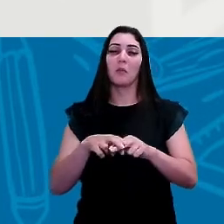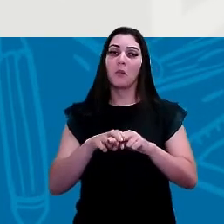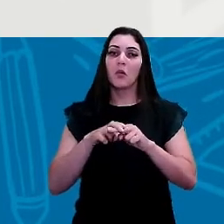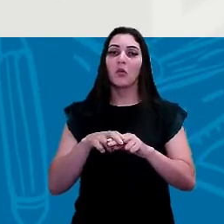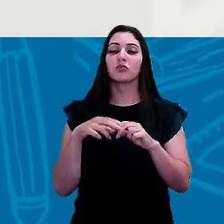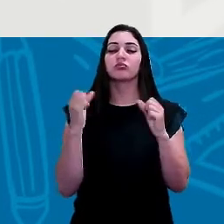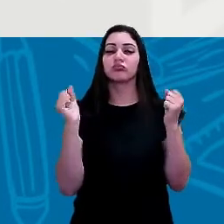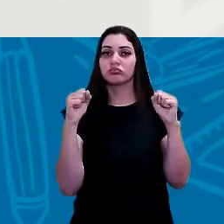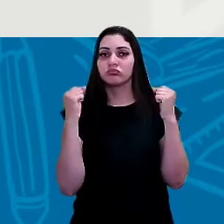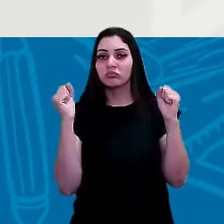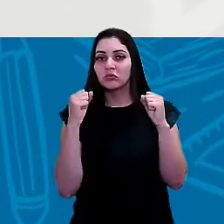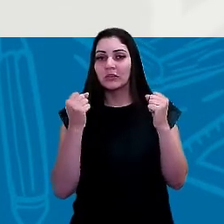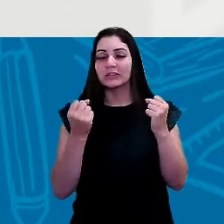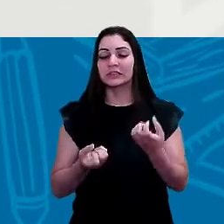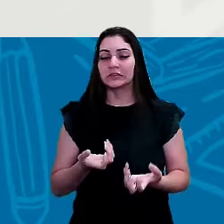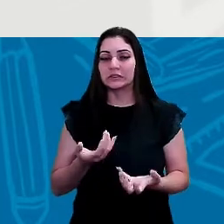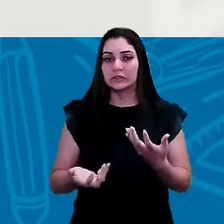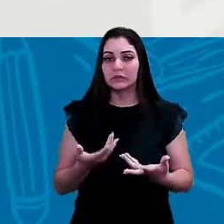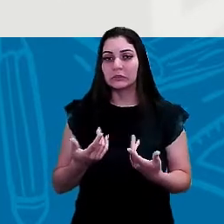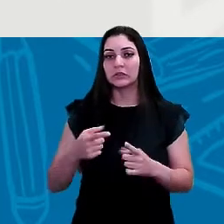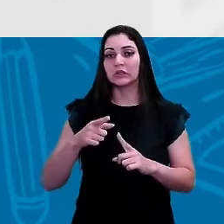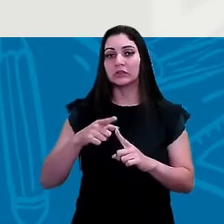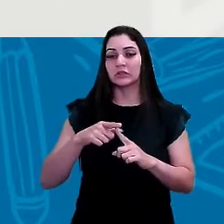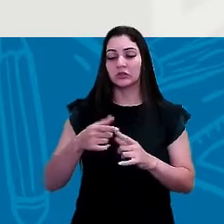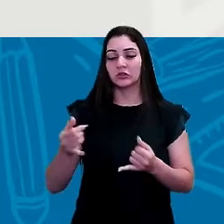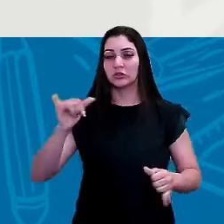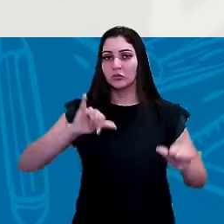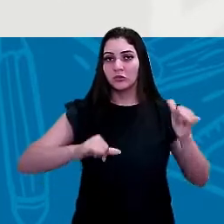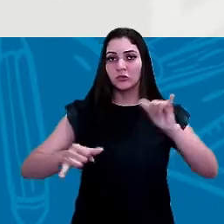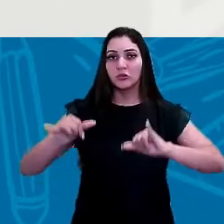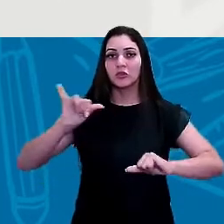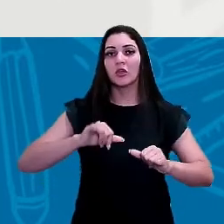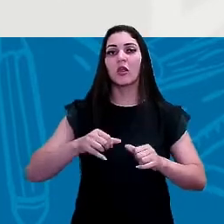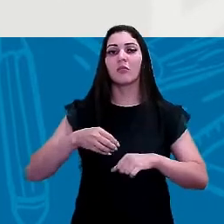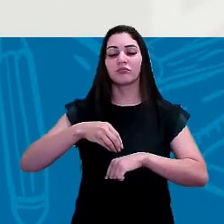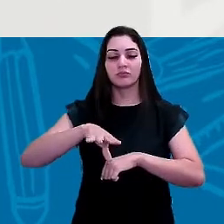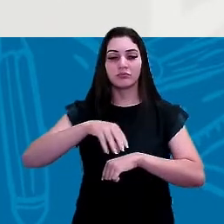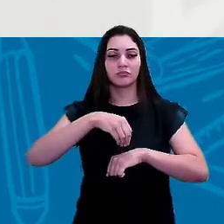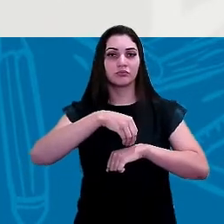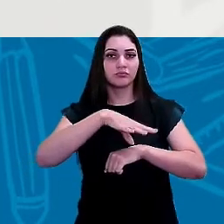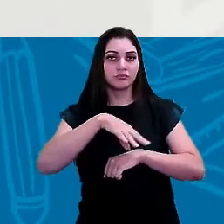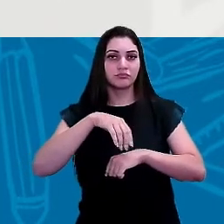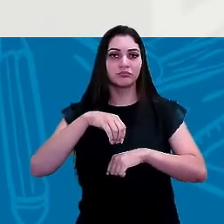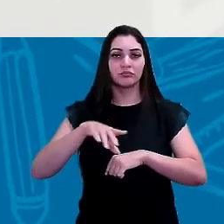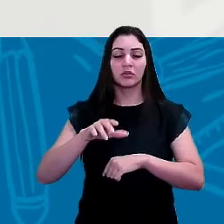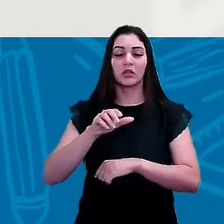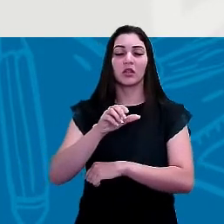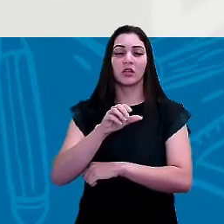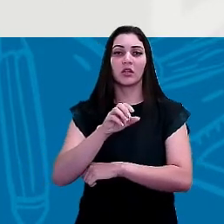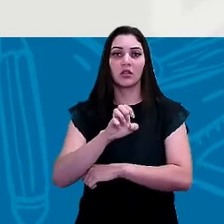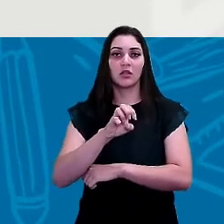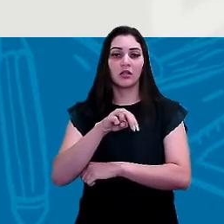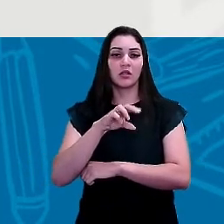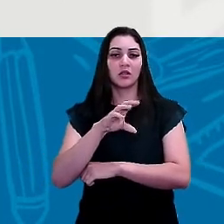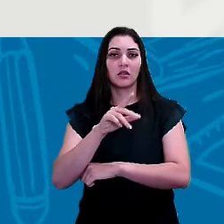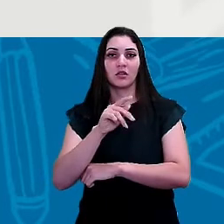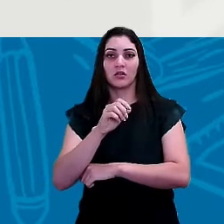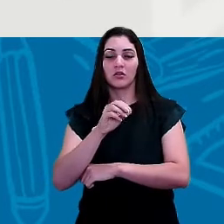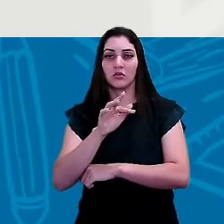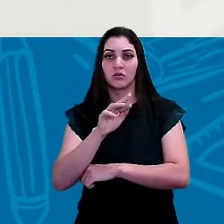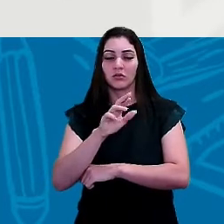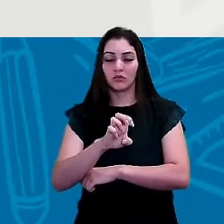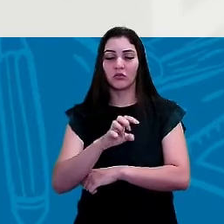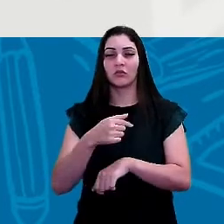vão queimando esses componentes químicos, eles vão jogando o dióxido de enxofre, né,